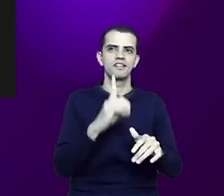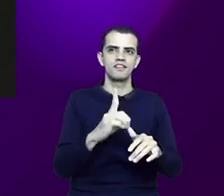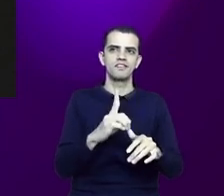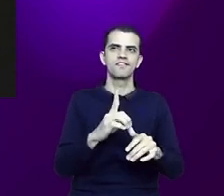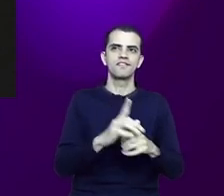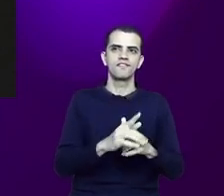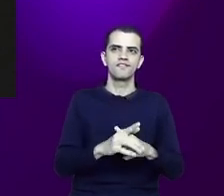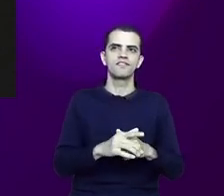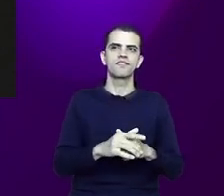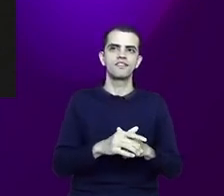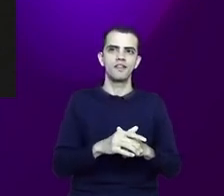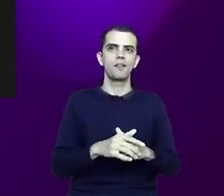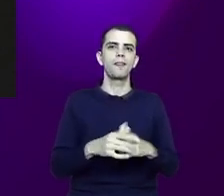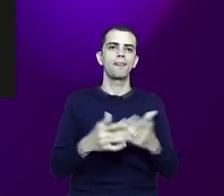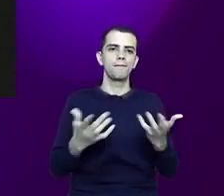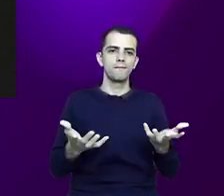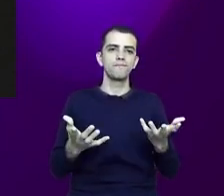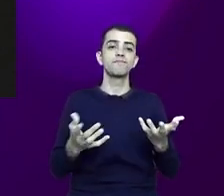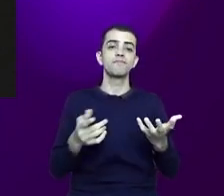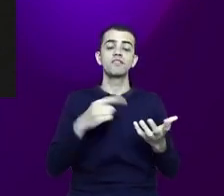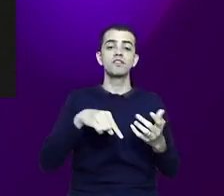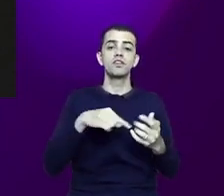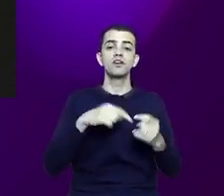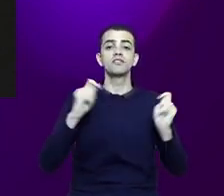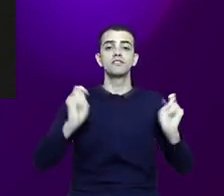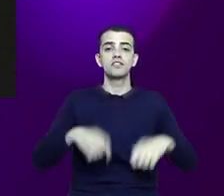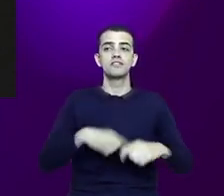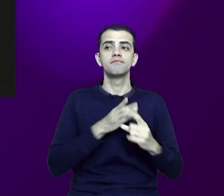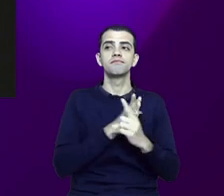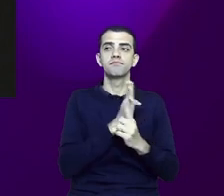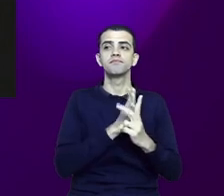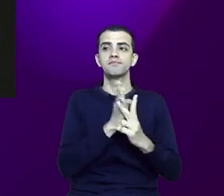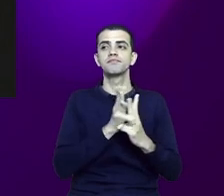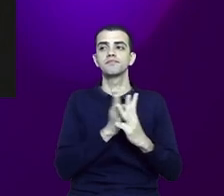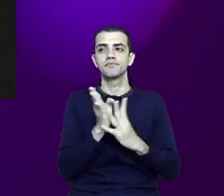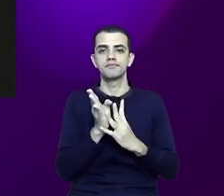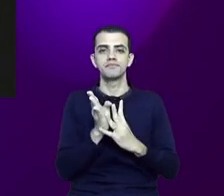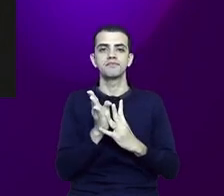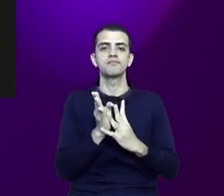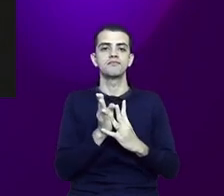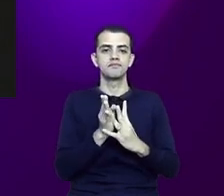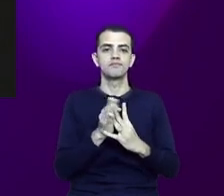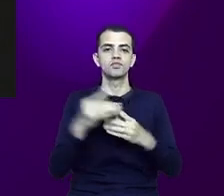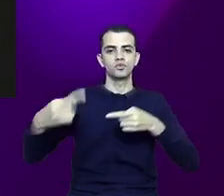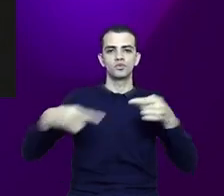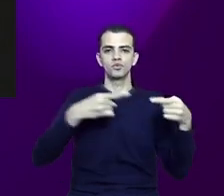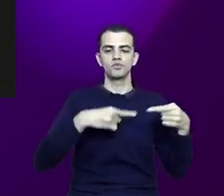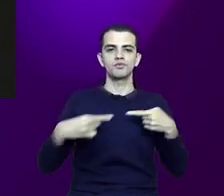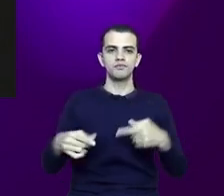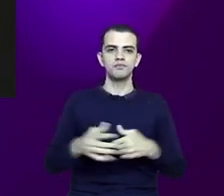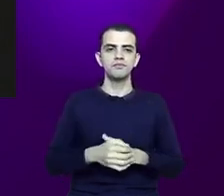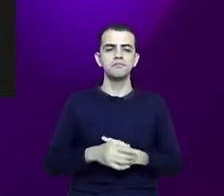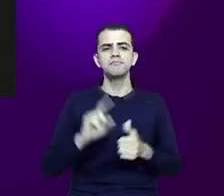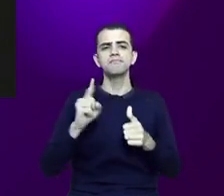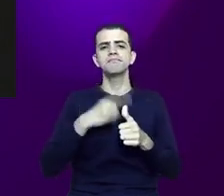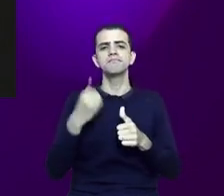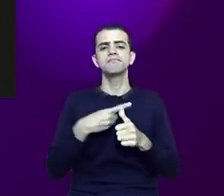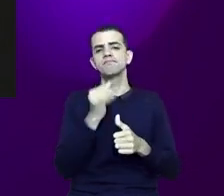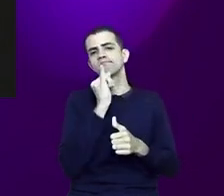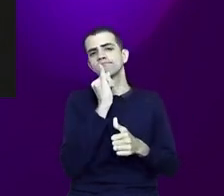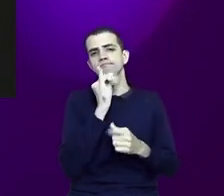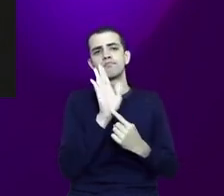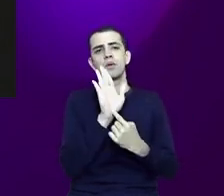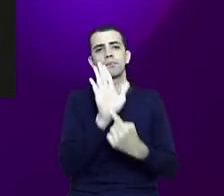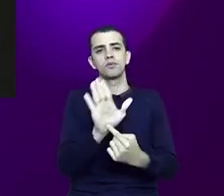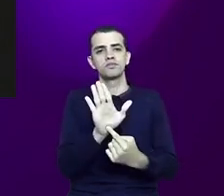personalizadas. Esses são possíveis tópicos desses próximos minutos que a gente tem aí de discussão. Então, eu vou mostrar primeiro alguns exemplos para a introdução